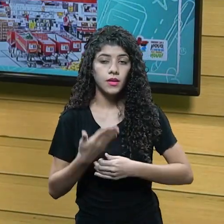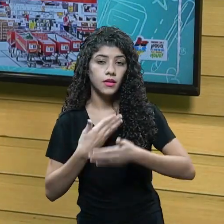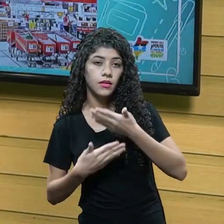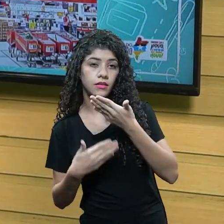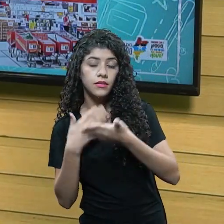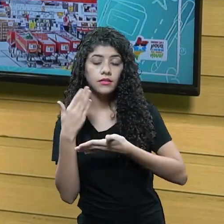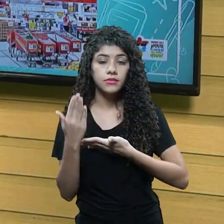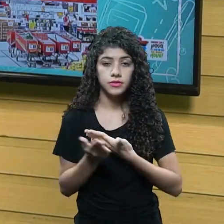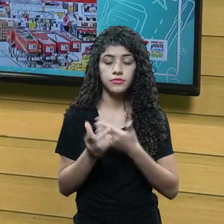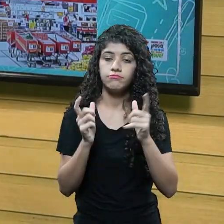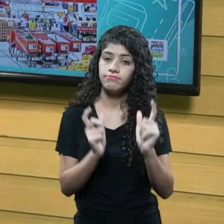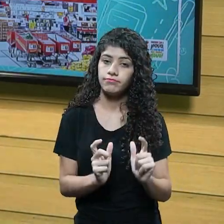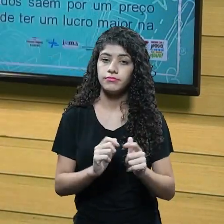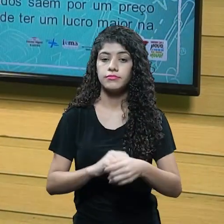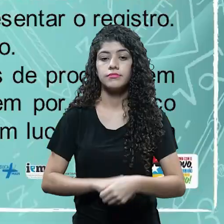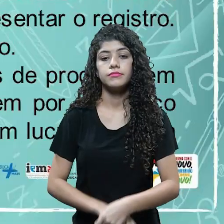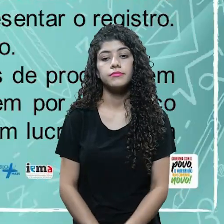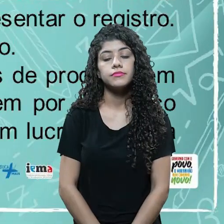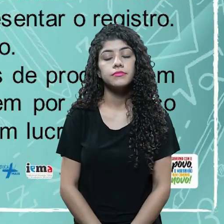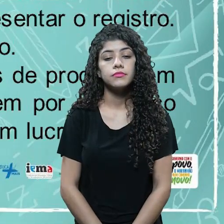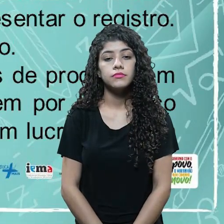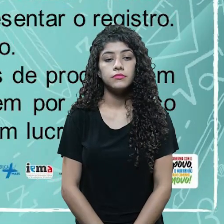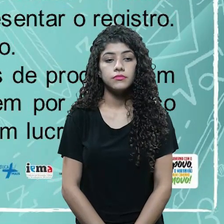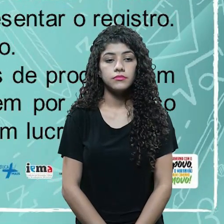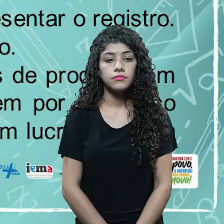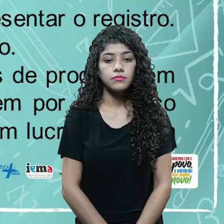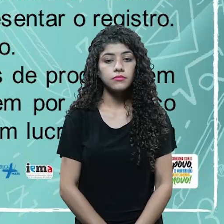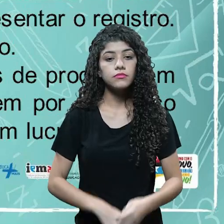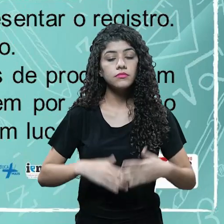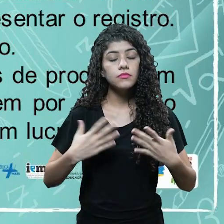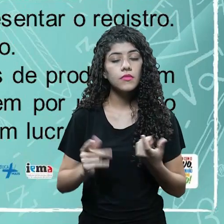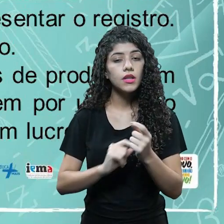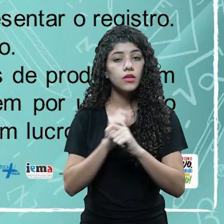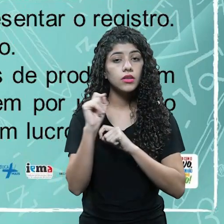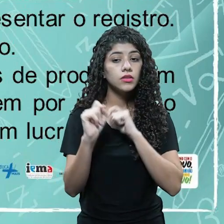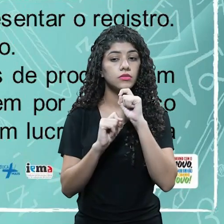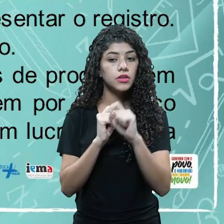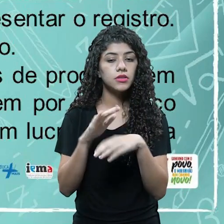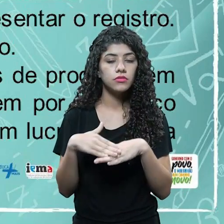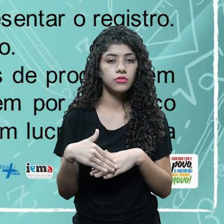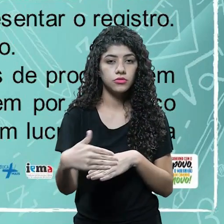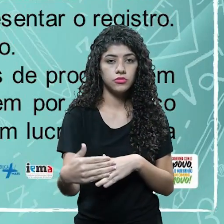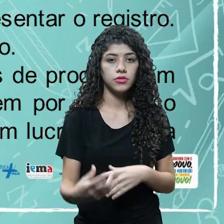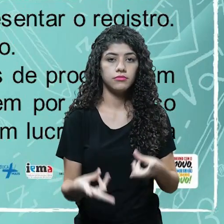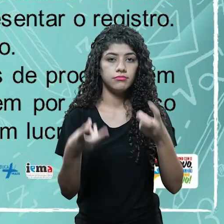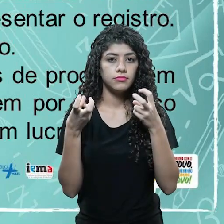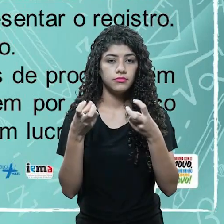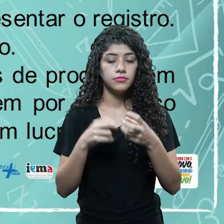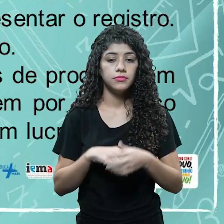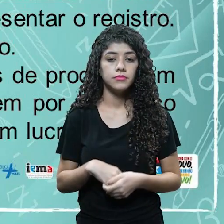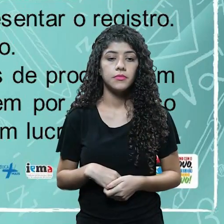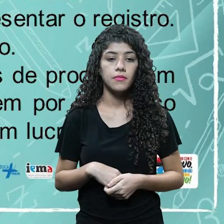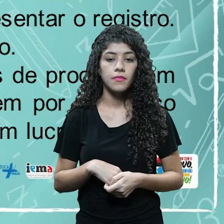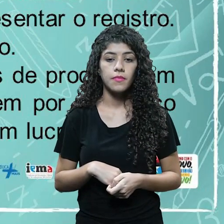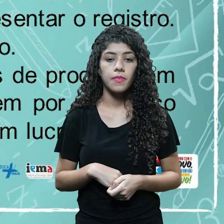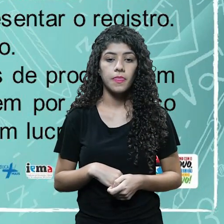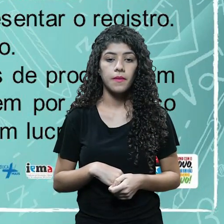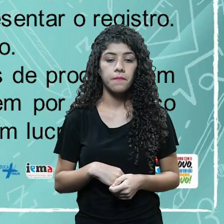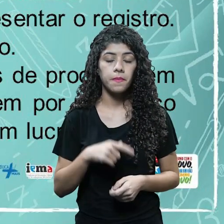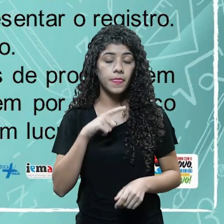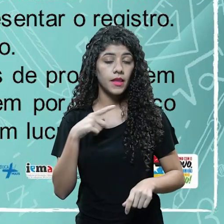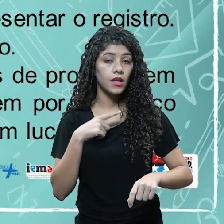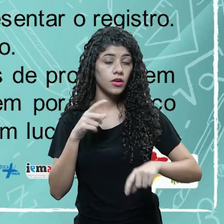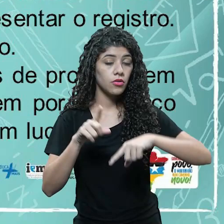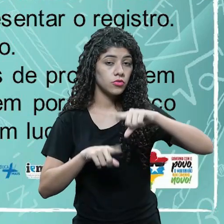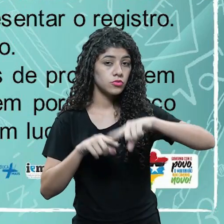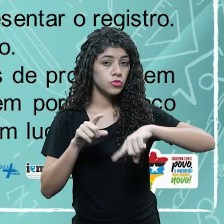comércio local, ok? Então, o que é atacado? A gente vai dar continuidade. Vamos ler o slide, ó. O atacado adquire os produtos